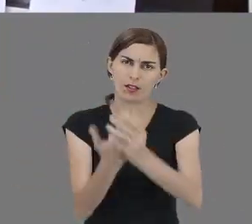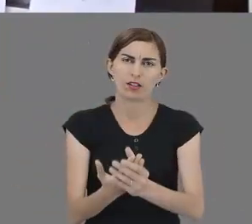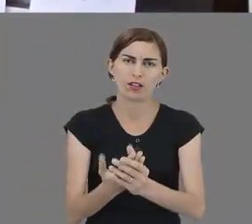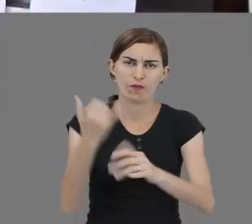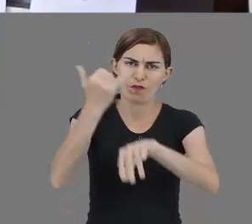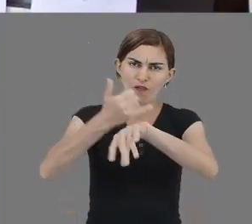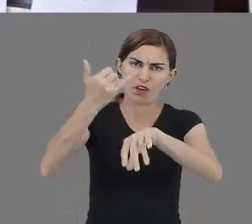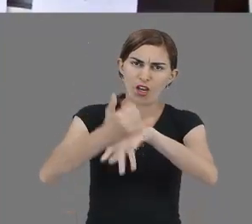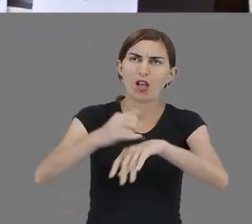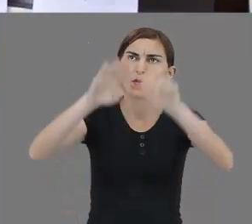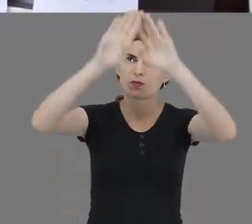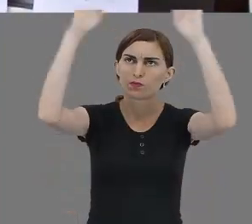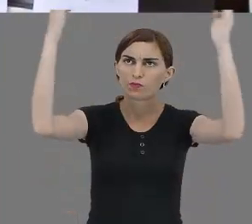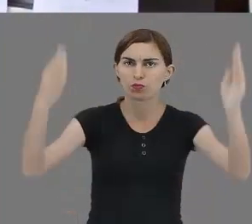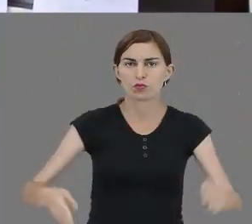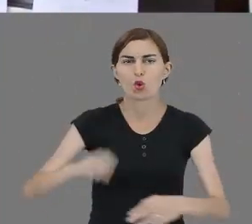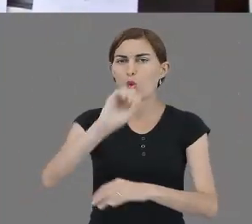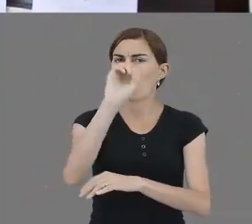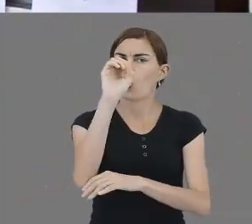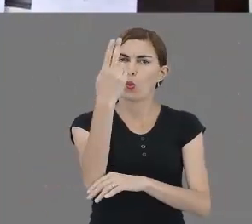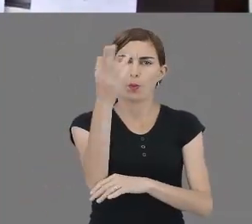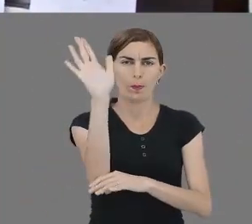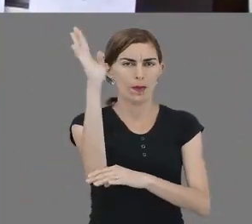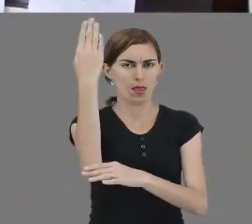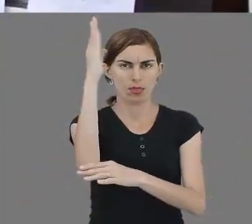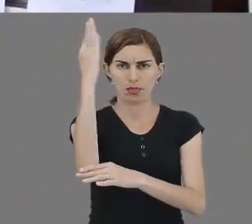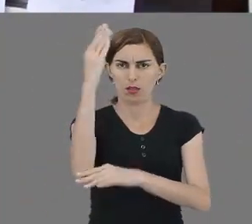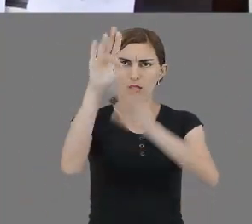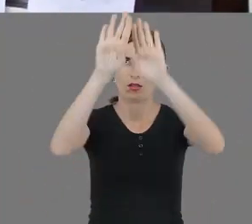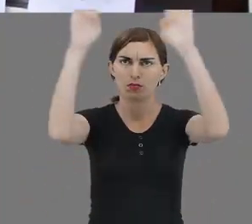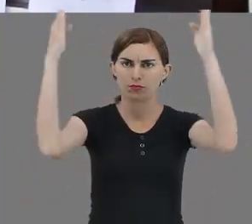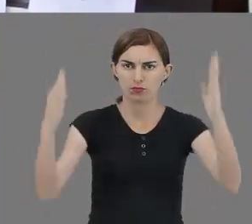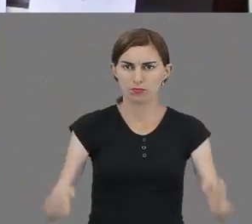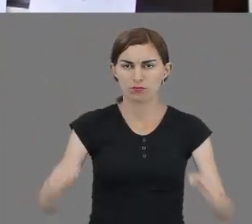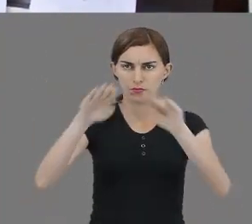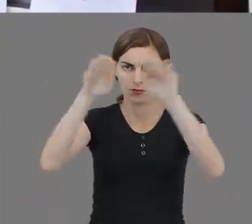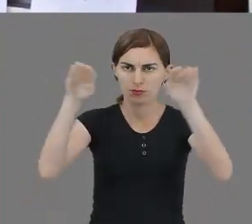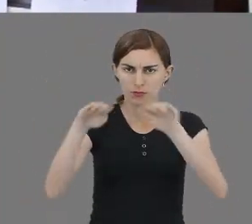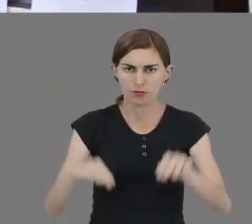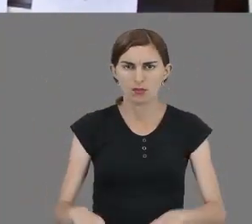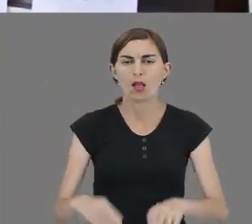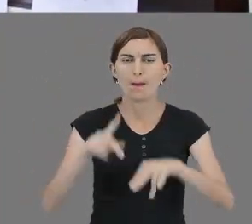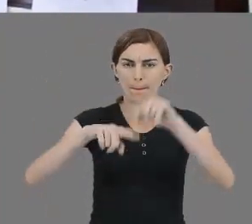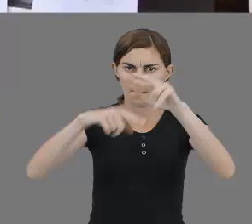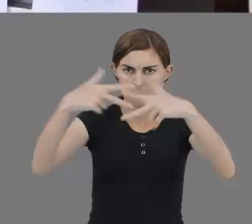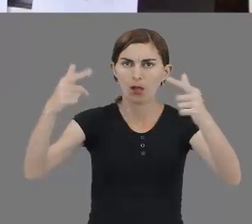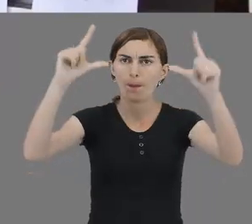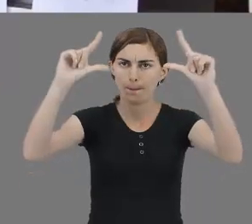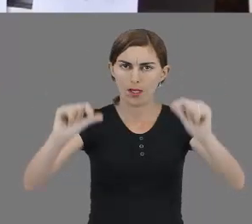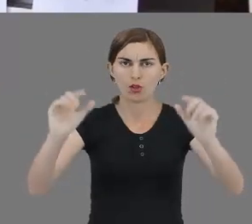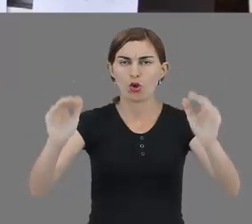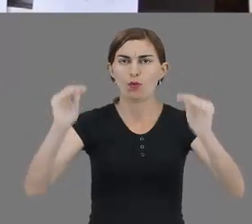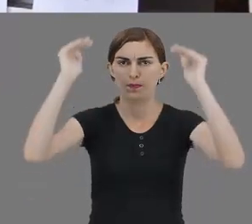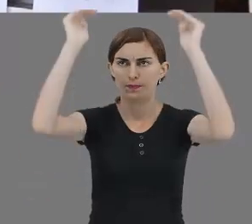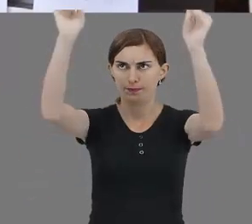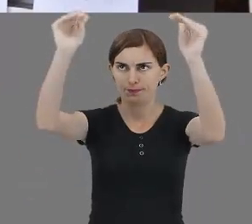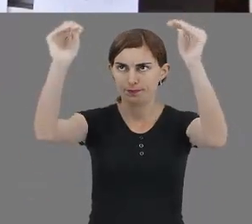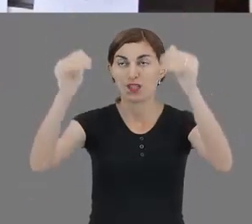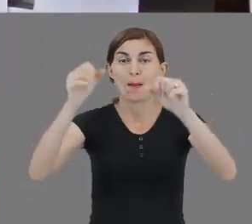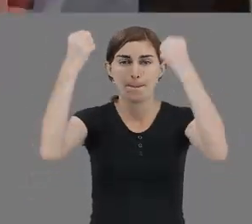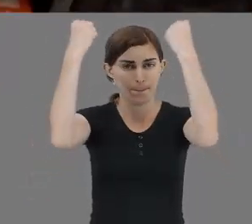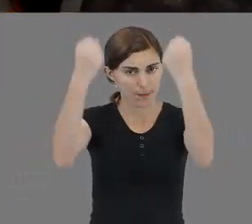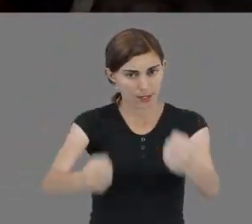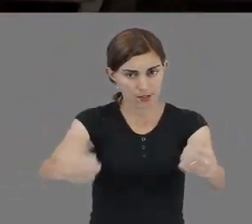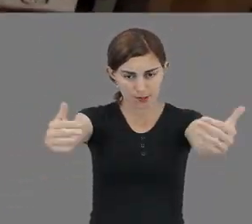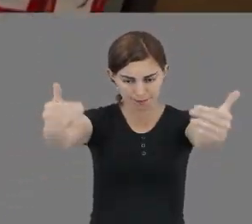aço, um arquivo de madeira, os materiais menores em cima, os mais